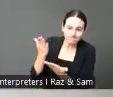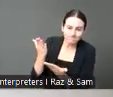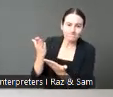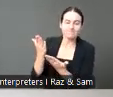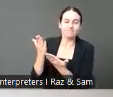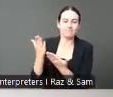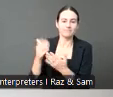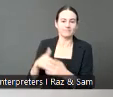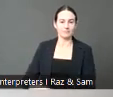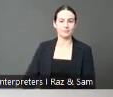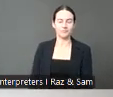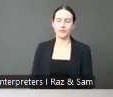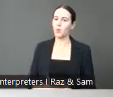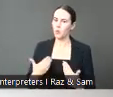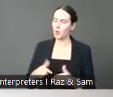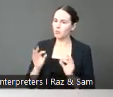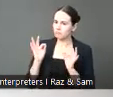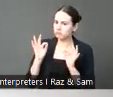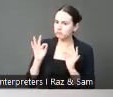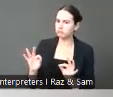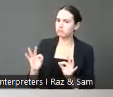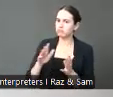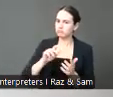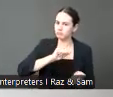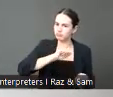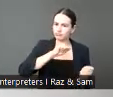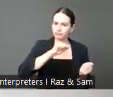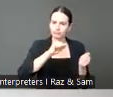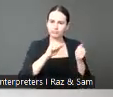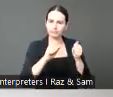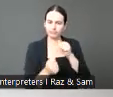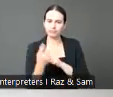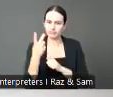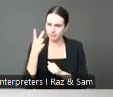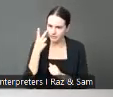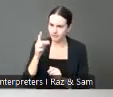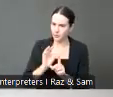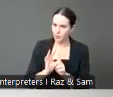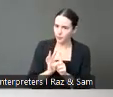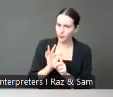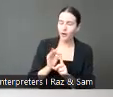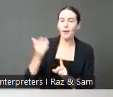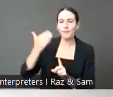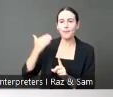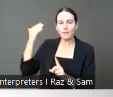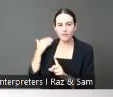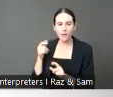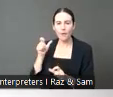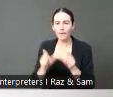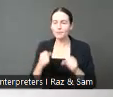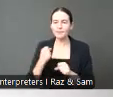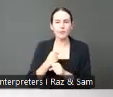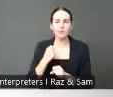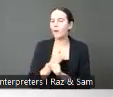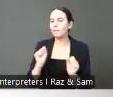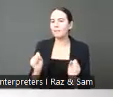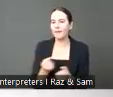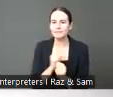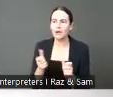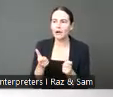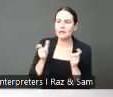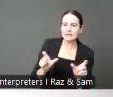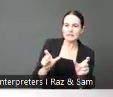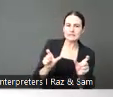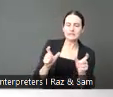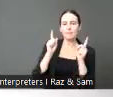paradigma que se instaurou no início e que impedia o êxito, não